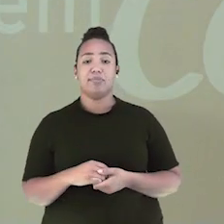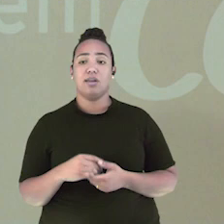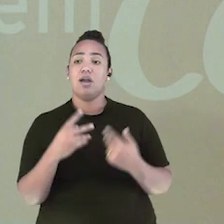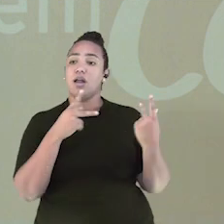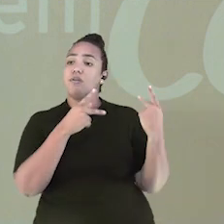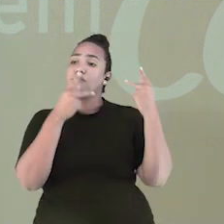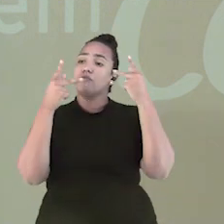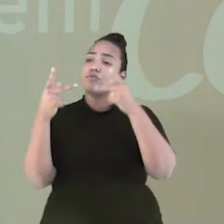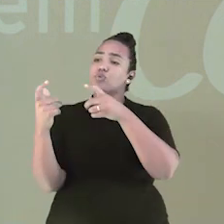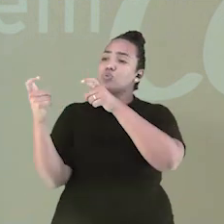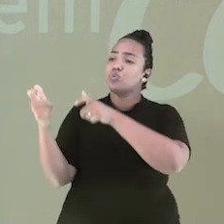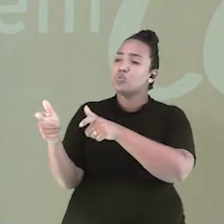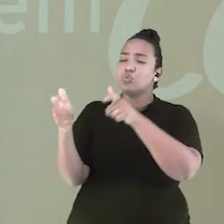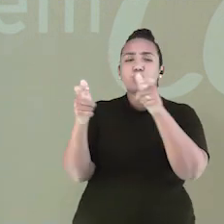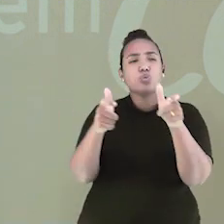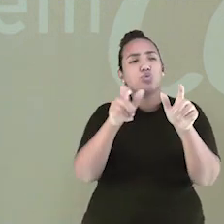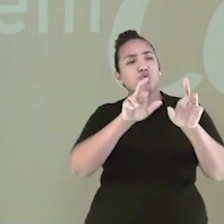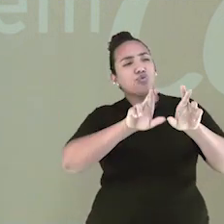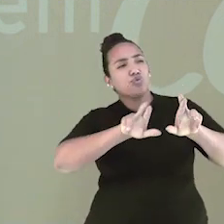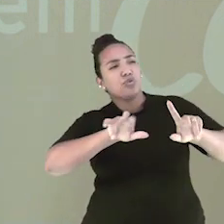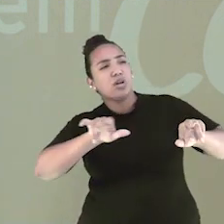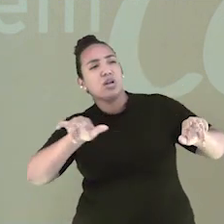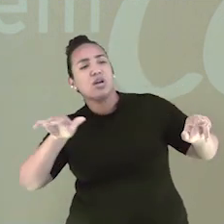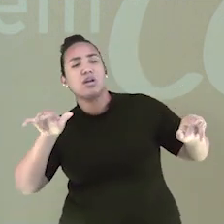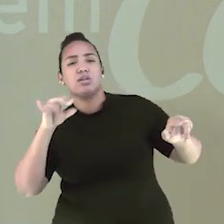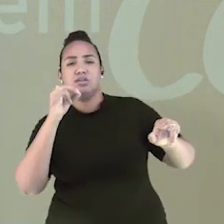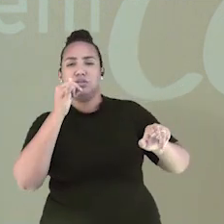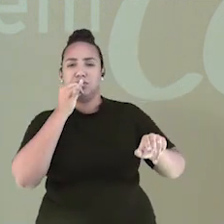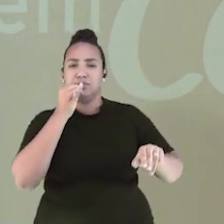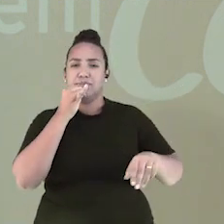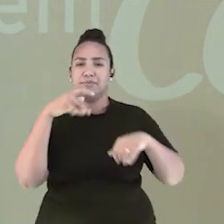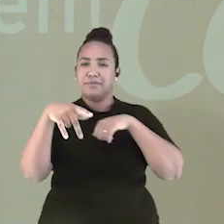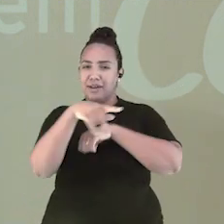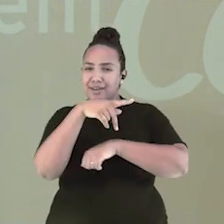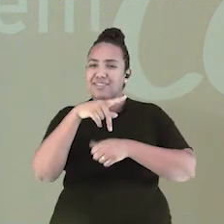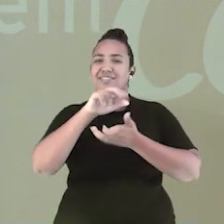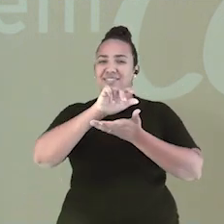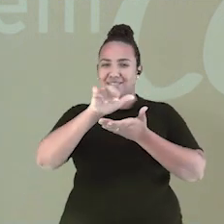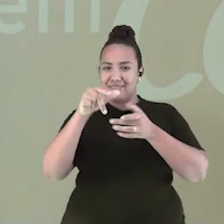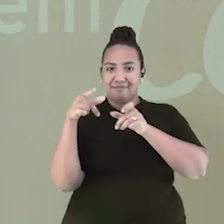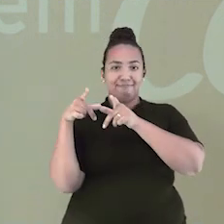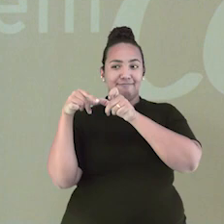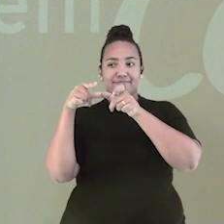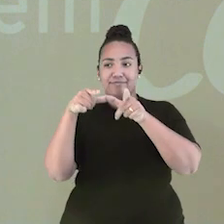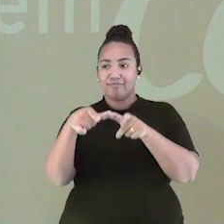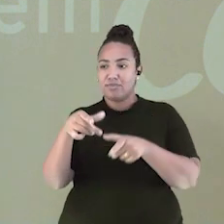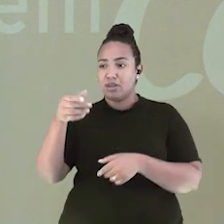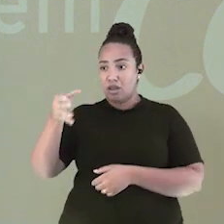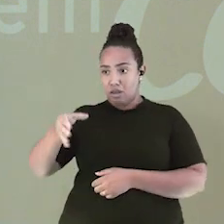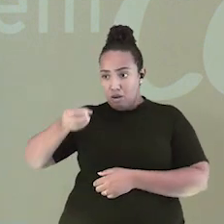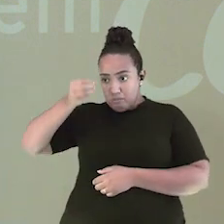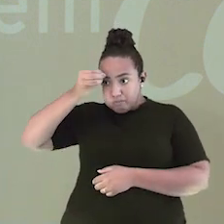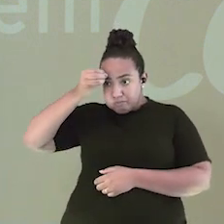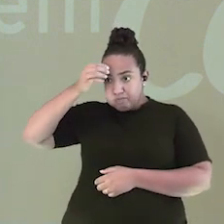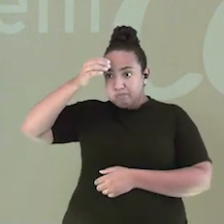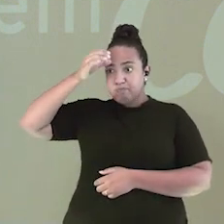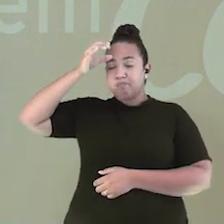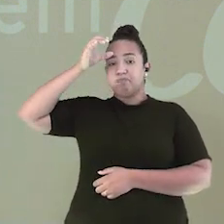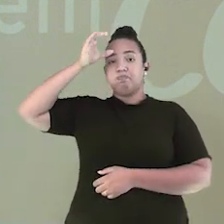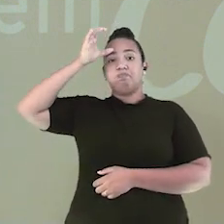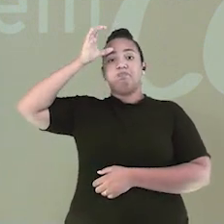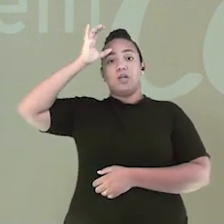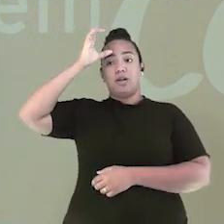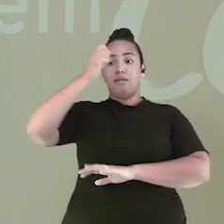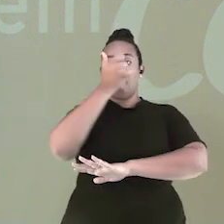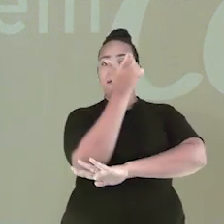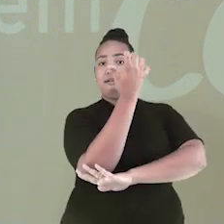lugares diferentes, como as Ilhas de Galápagos, a Nova Zelândia, ele adquiriu um conhecimento muito próximo da fauna e da flora